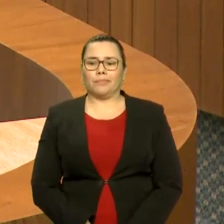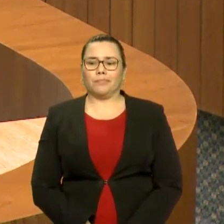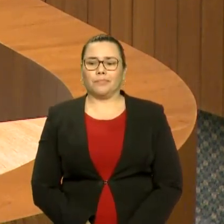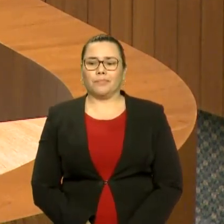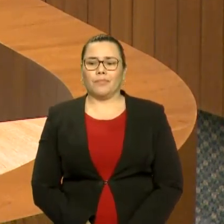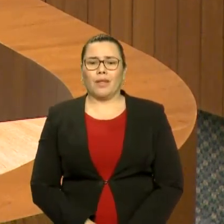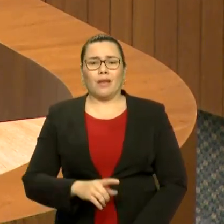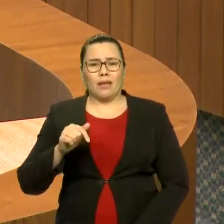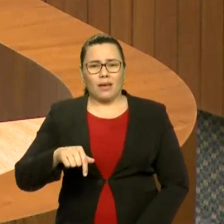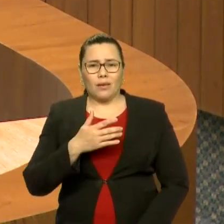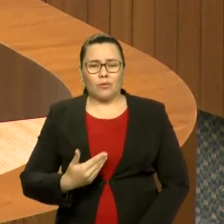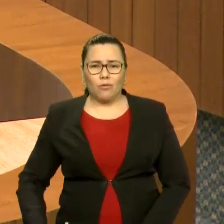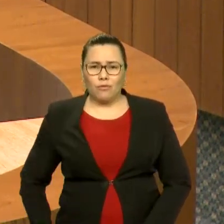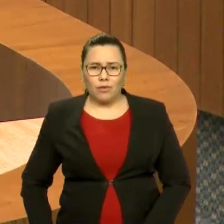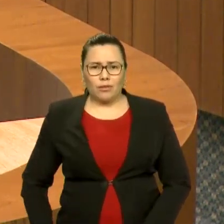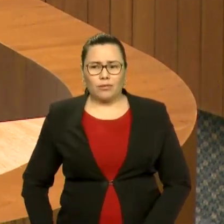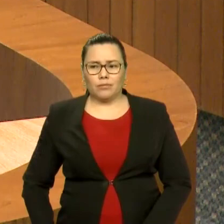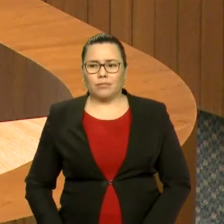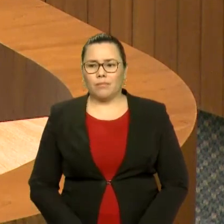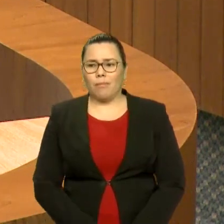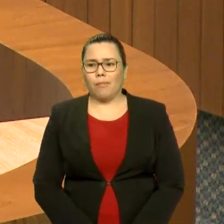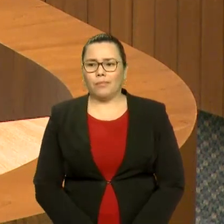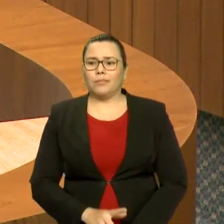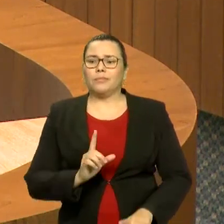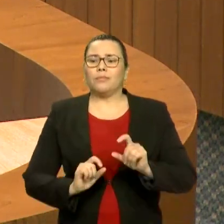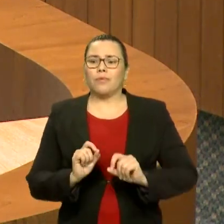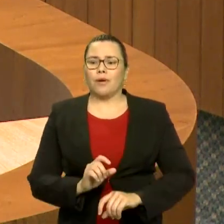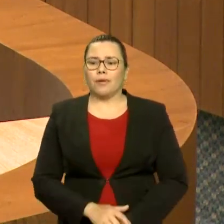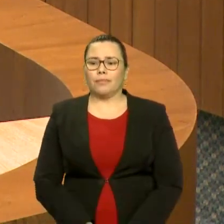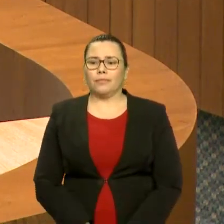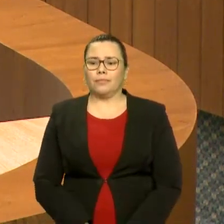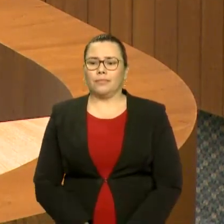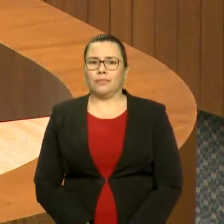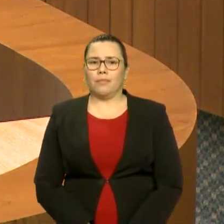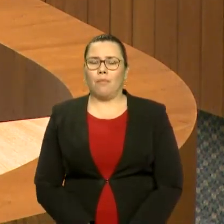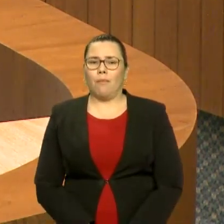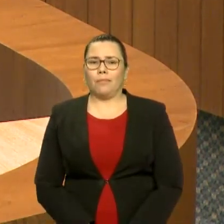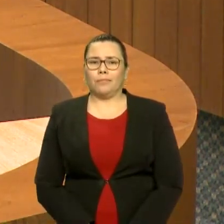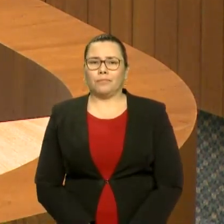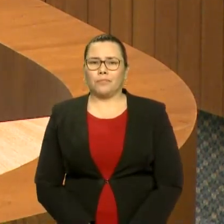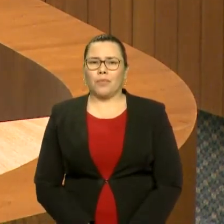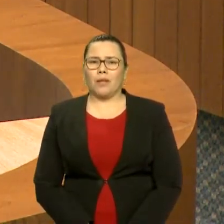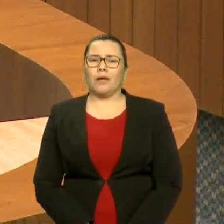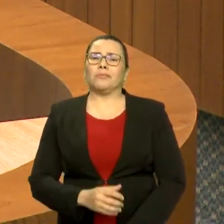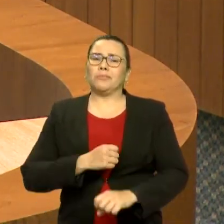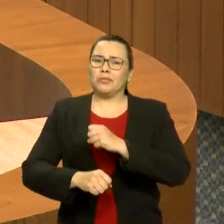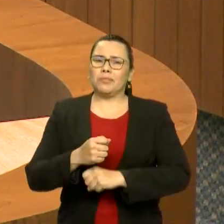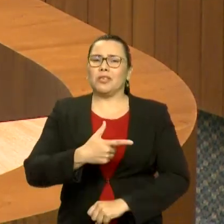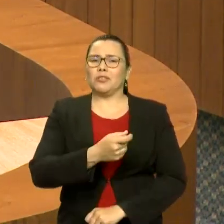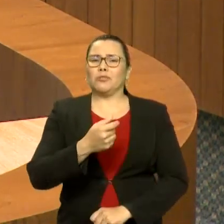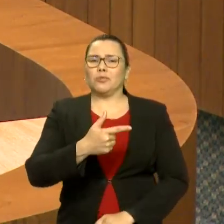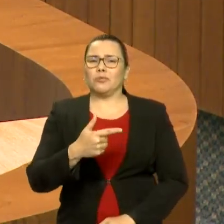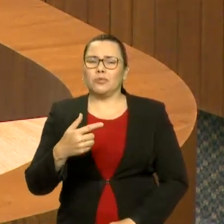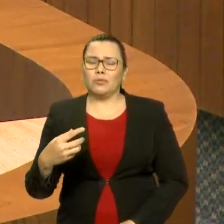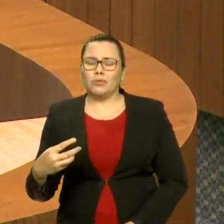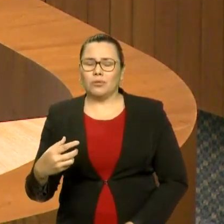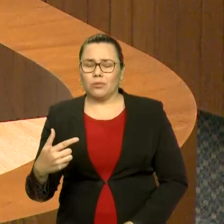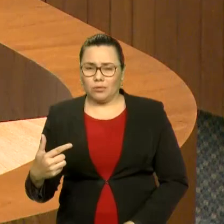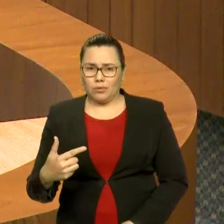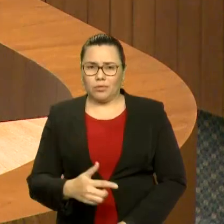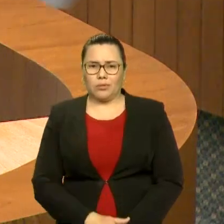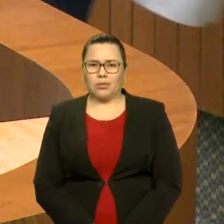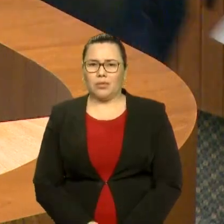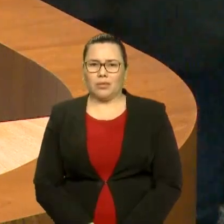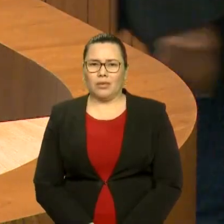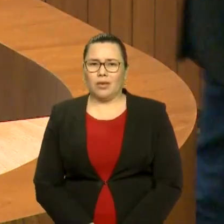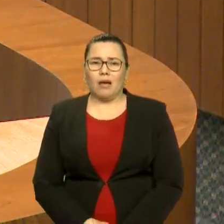legalmente o que reza a lei do piso. Para 2023,